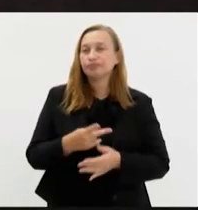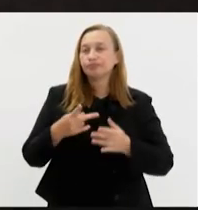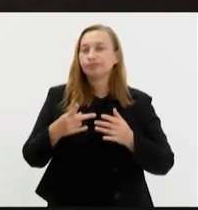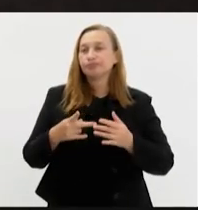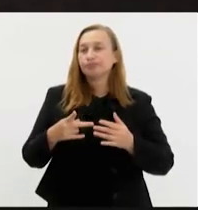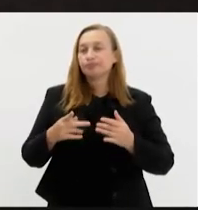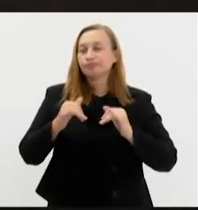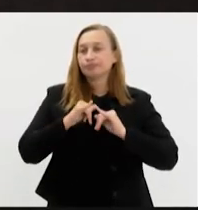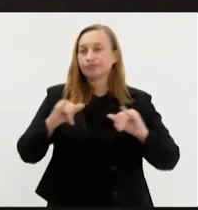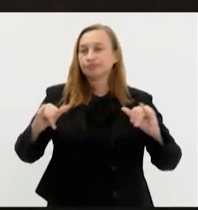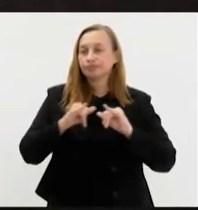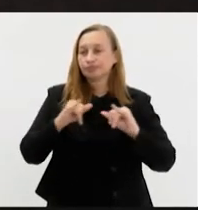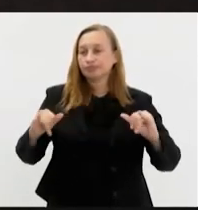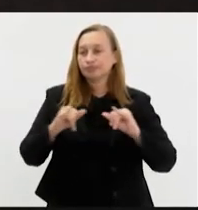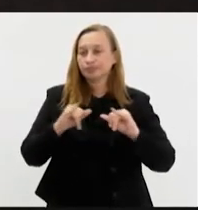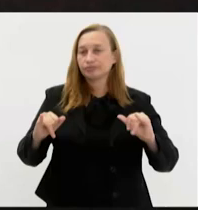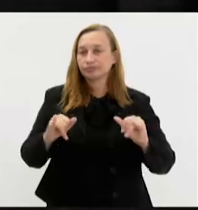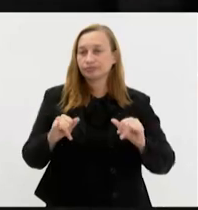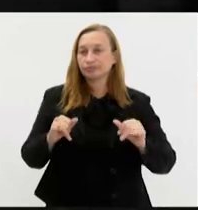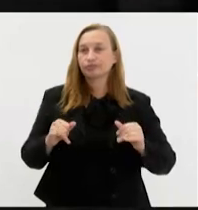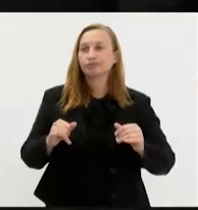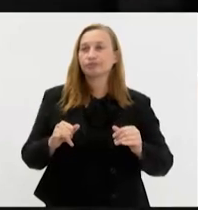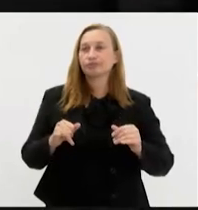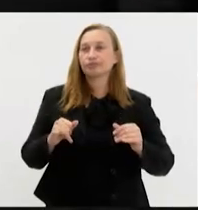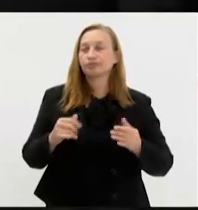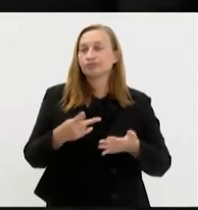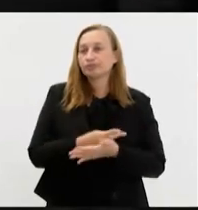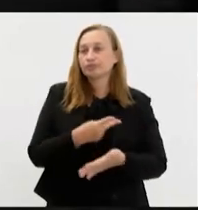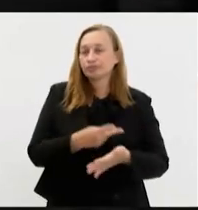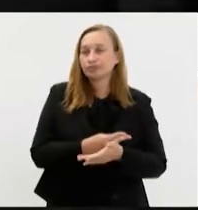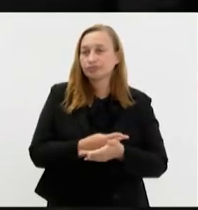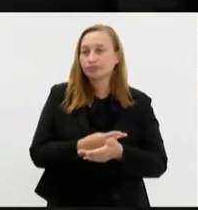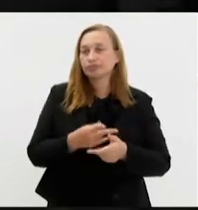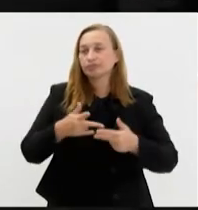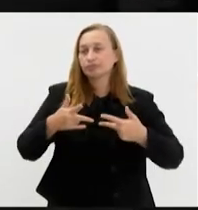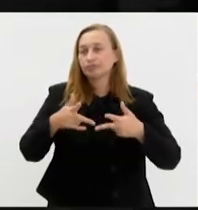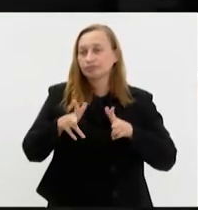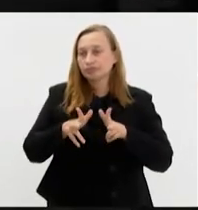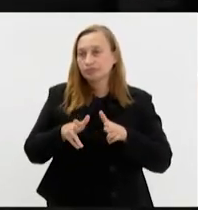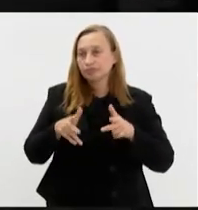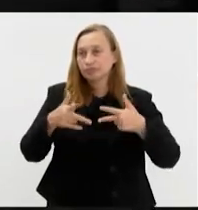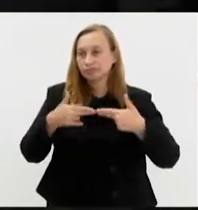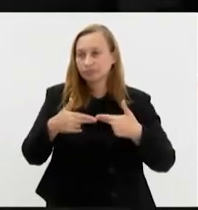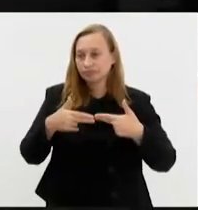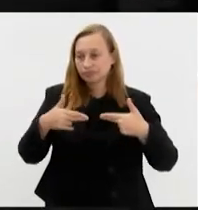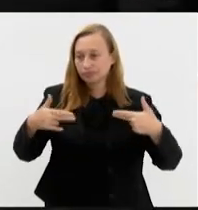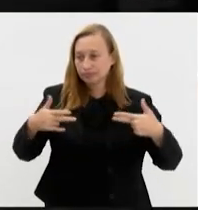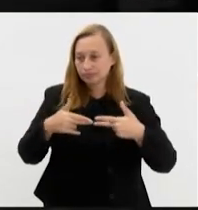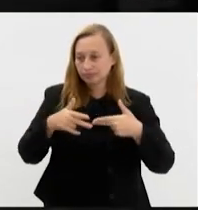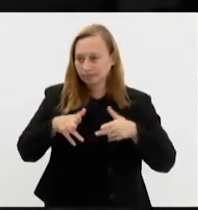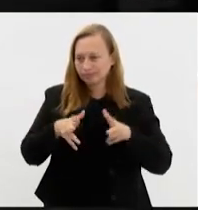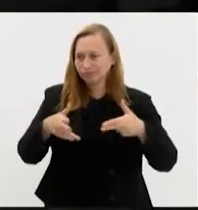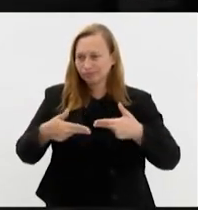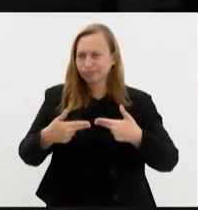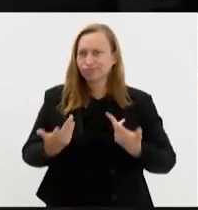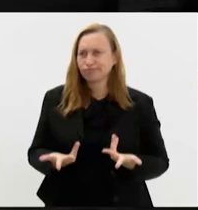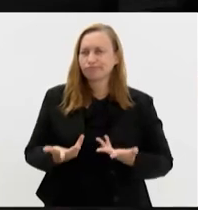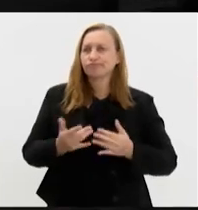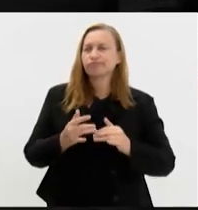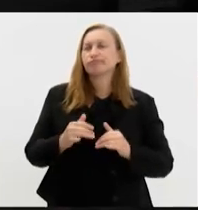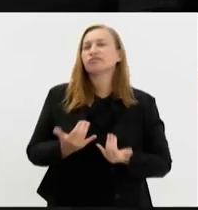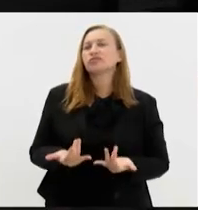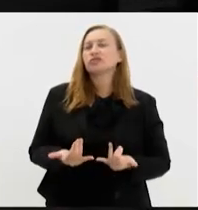trucagem montagem efeitos especiais ofensa internet desinformação fake News informação fraudulenta e